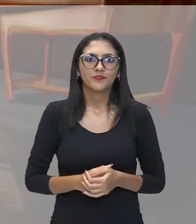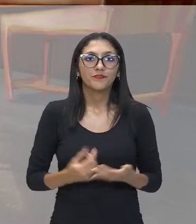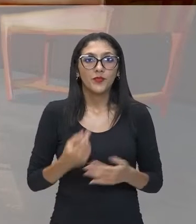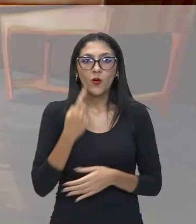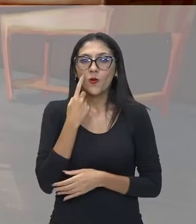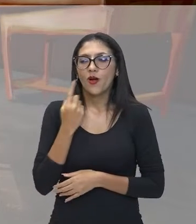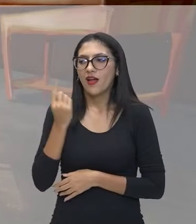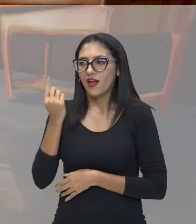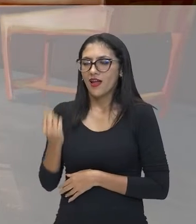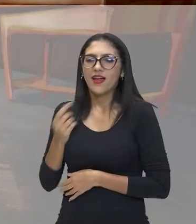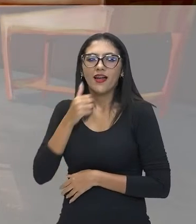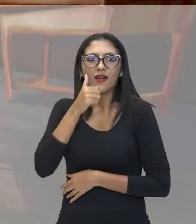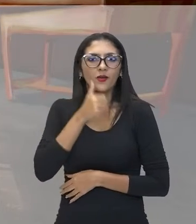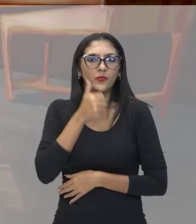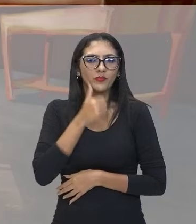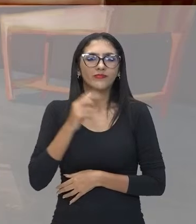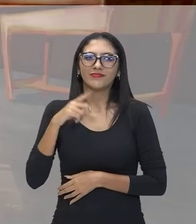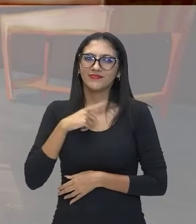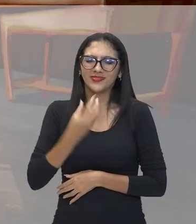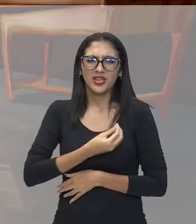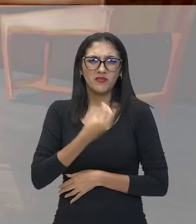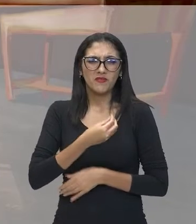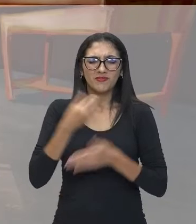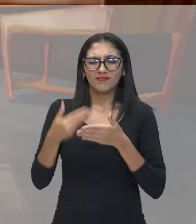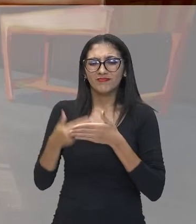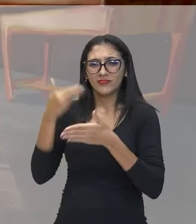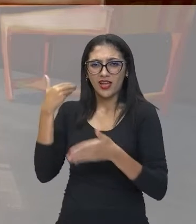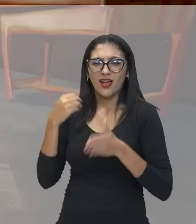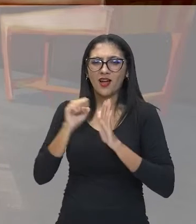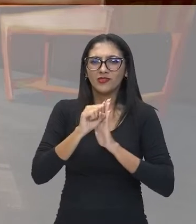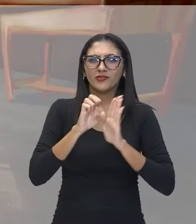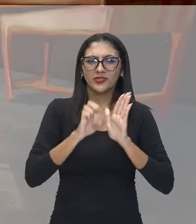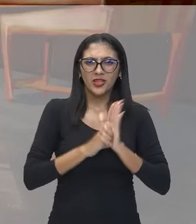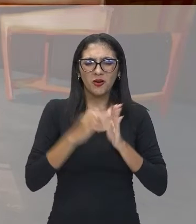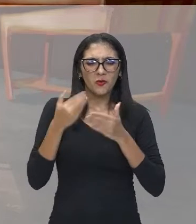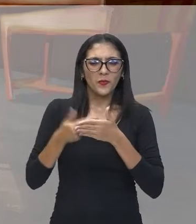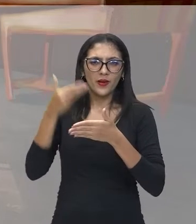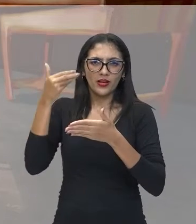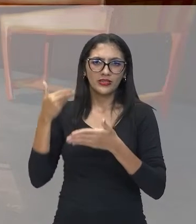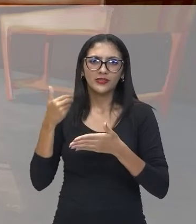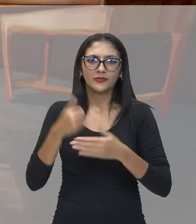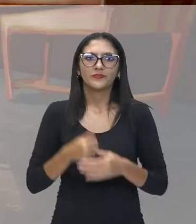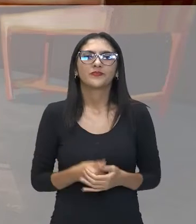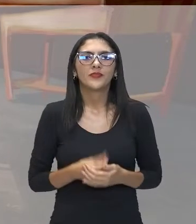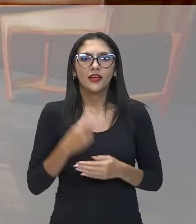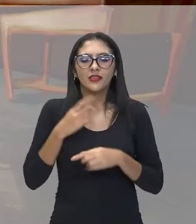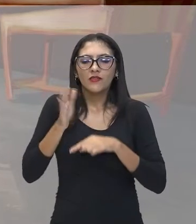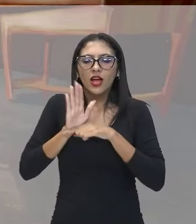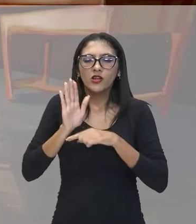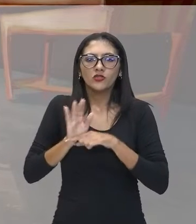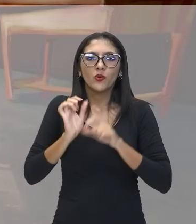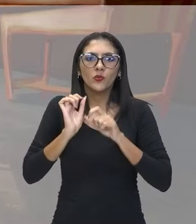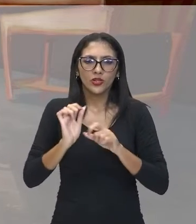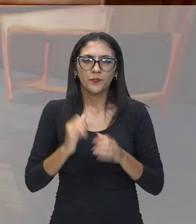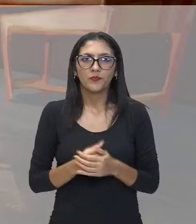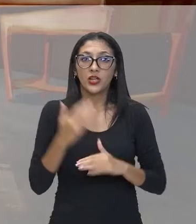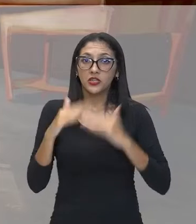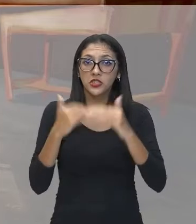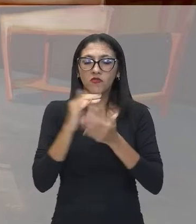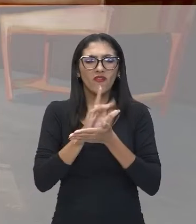uma personalidade que viveu lá no início do século passado e que ajudou, por exemplo, no desenvolvimento de